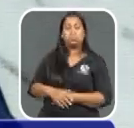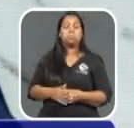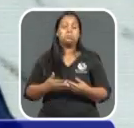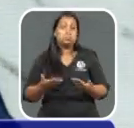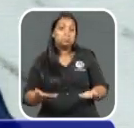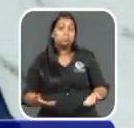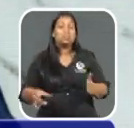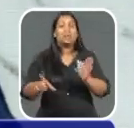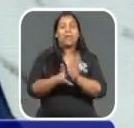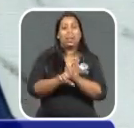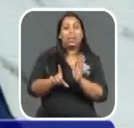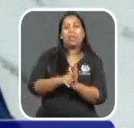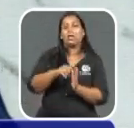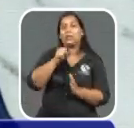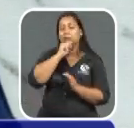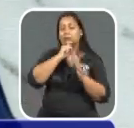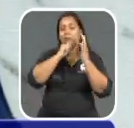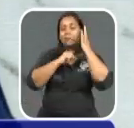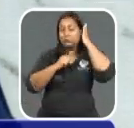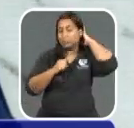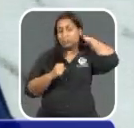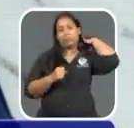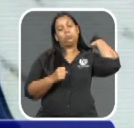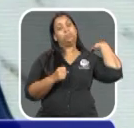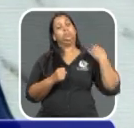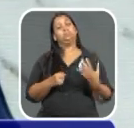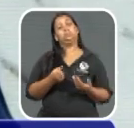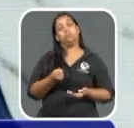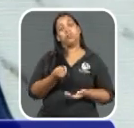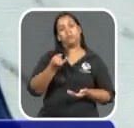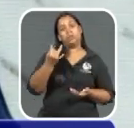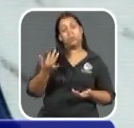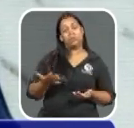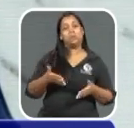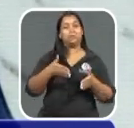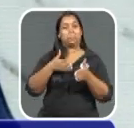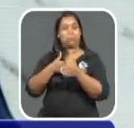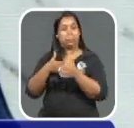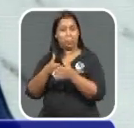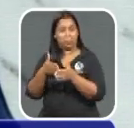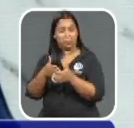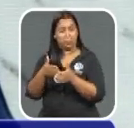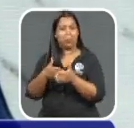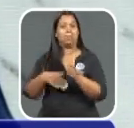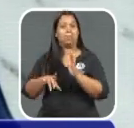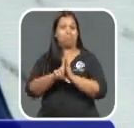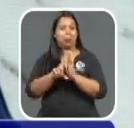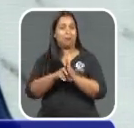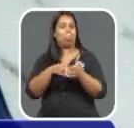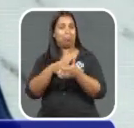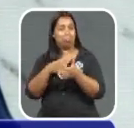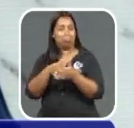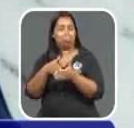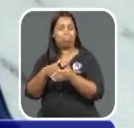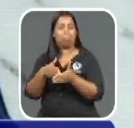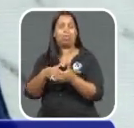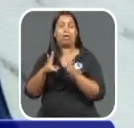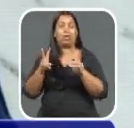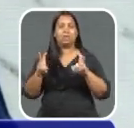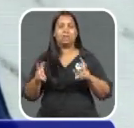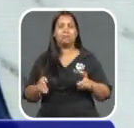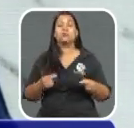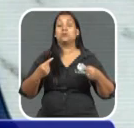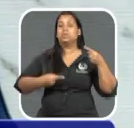mais antiga, né? Ela acaba sendo algumas vezes um empecilho para essas questões que